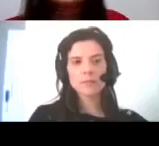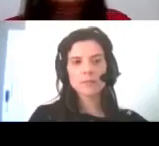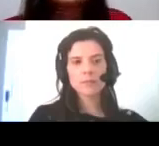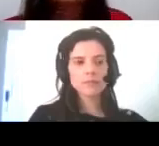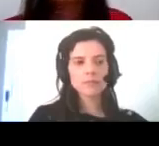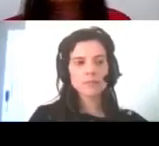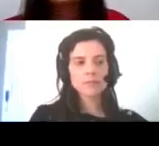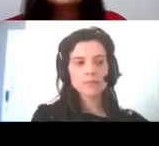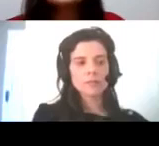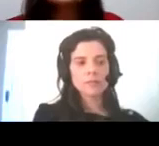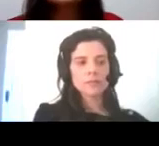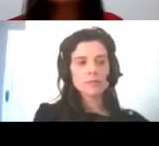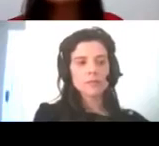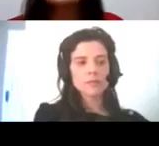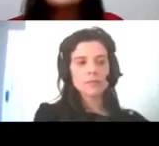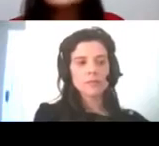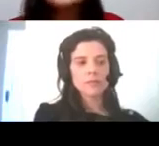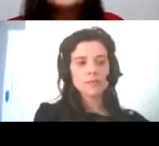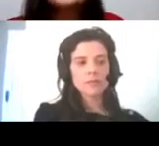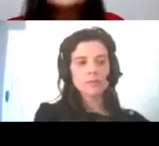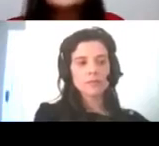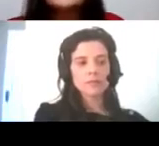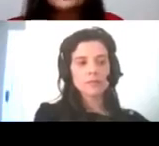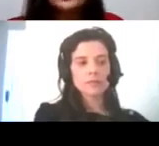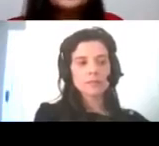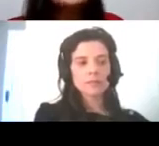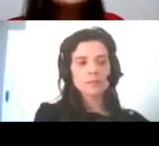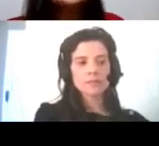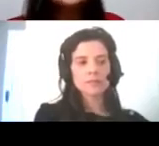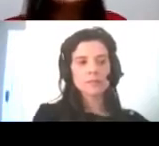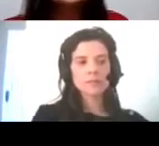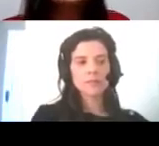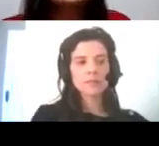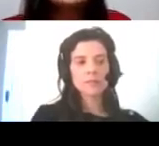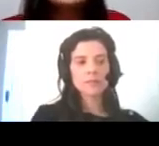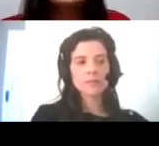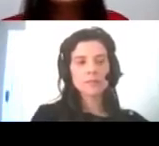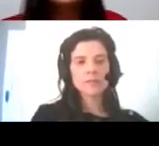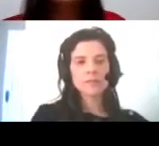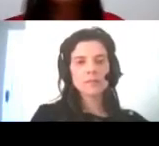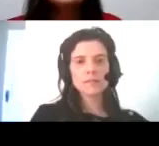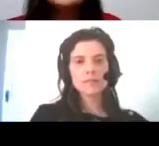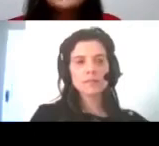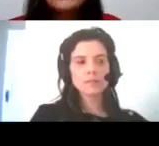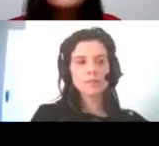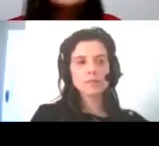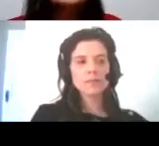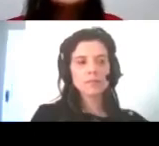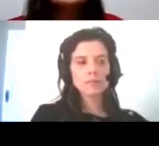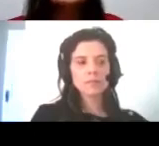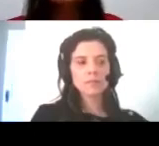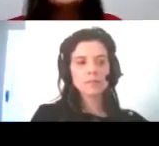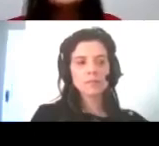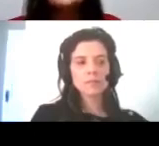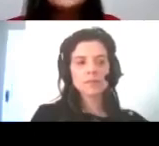lei, ela apresenta procedimentos a serem observados pela administração pública, objetivando assegurar o direito fundamental